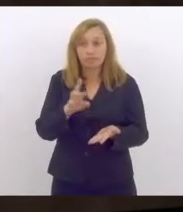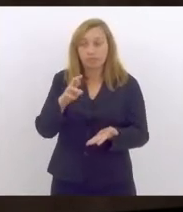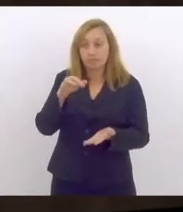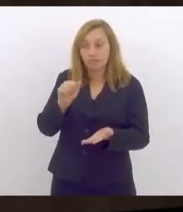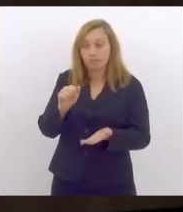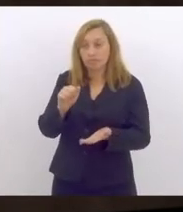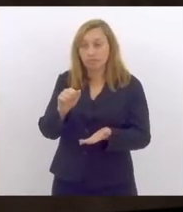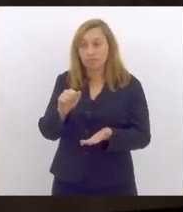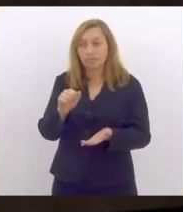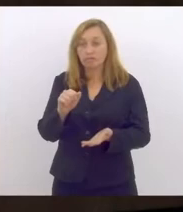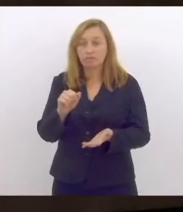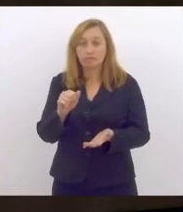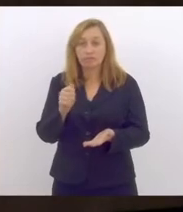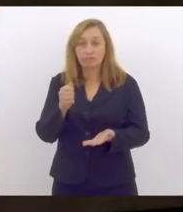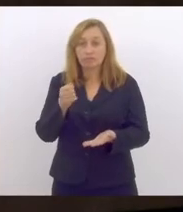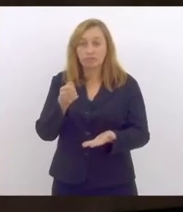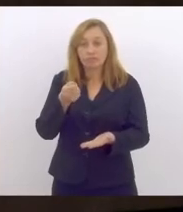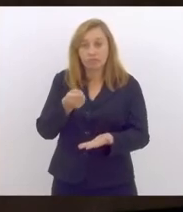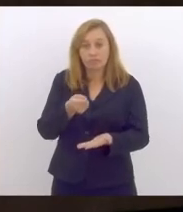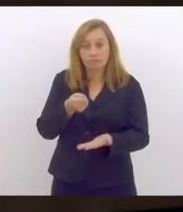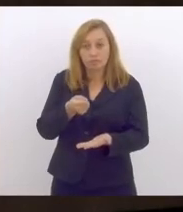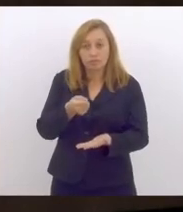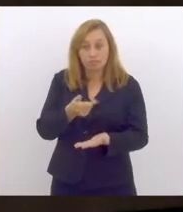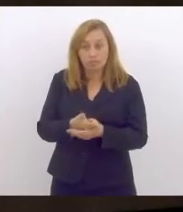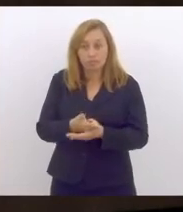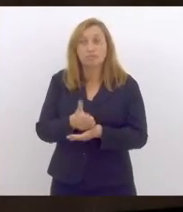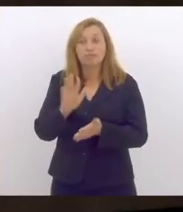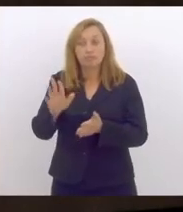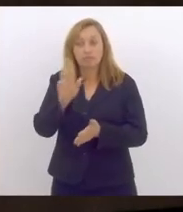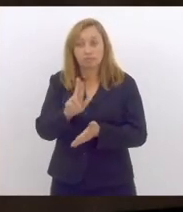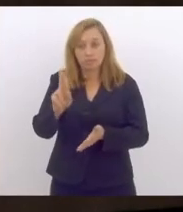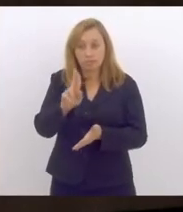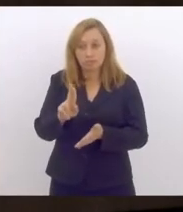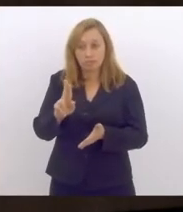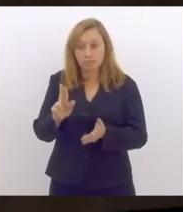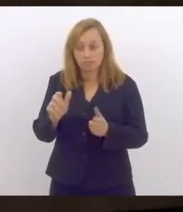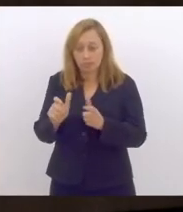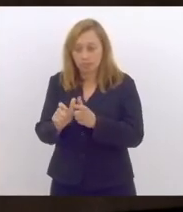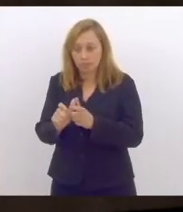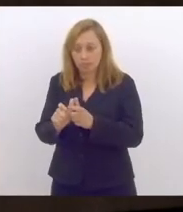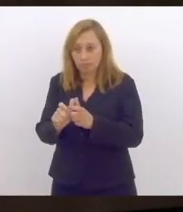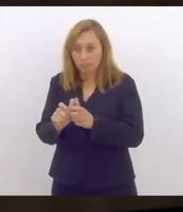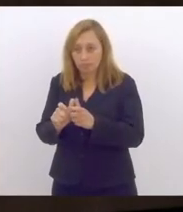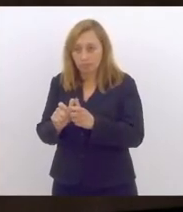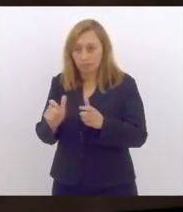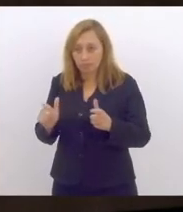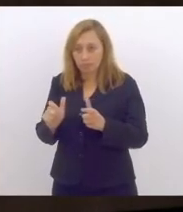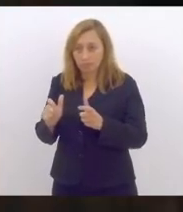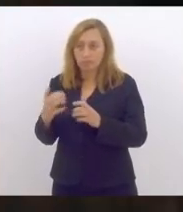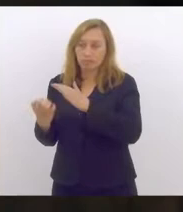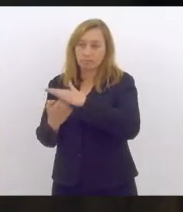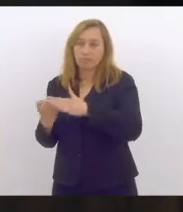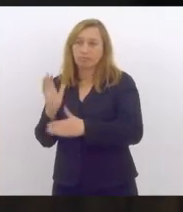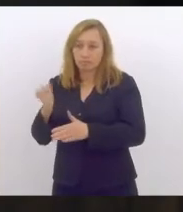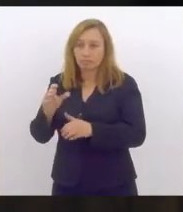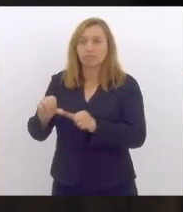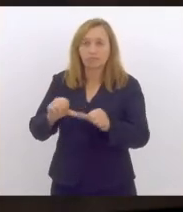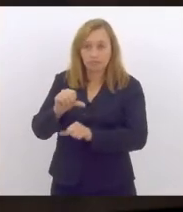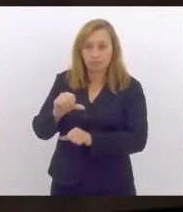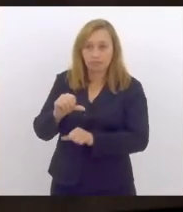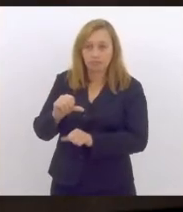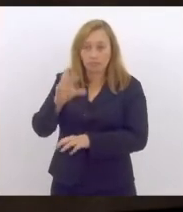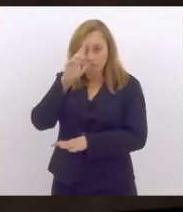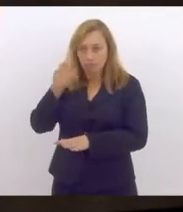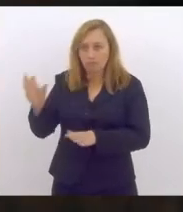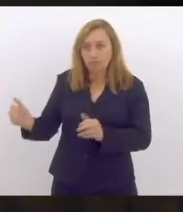bruta. A gente usou como parâmetro a microempresa. Não, só quero saber do senhor. Não, já mudei. Se o senhor